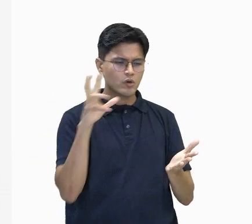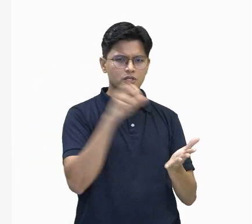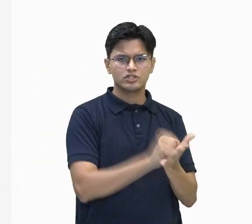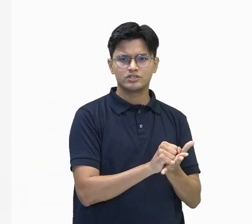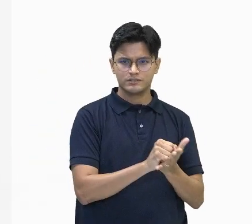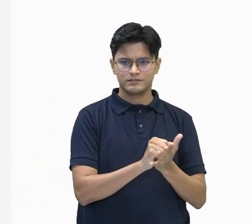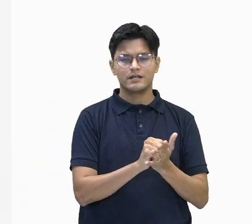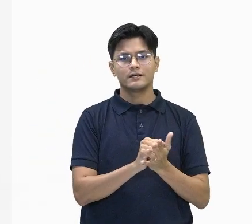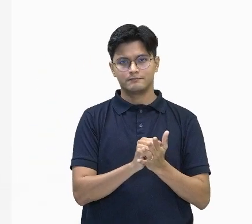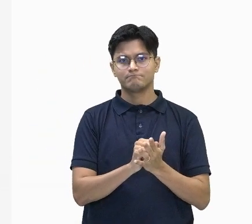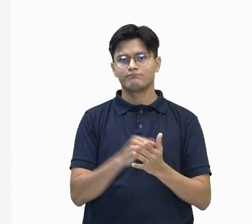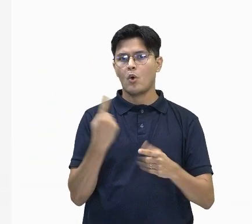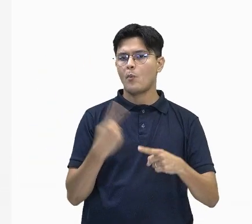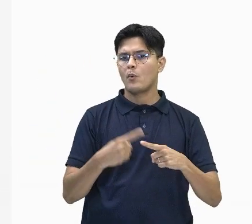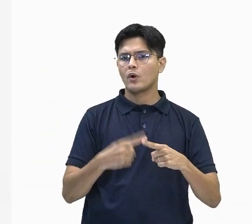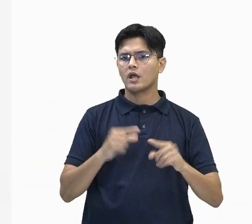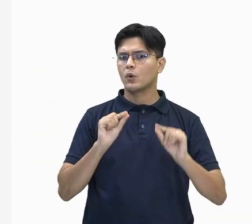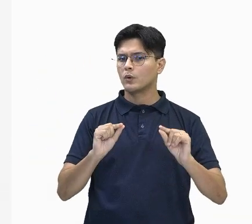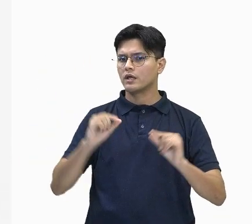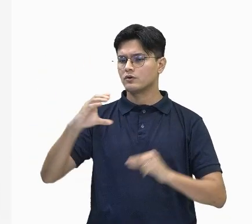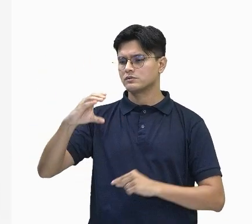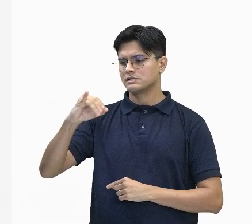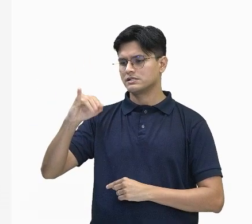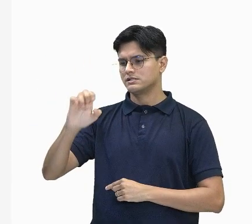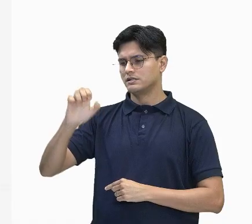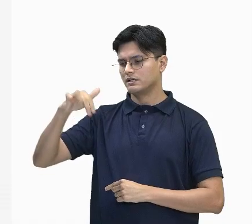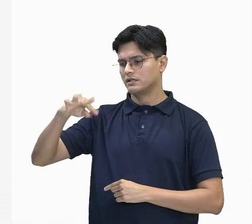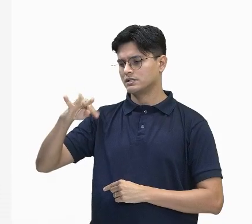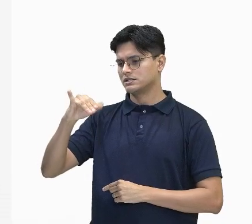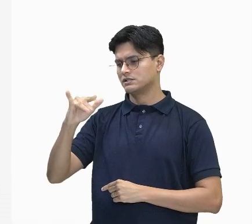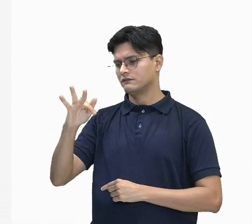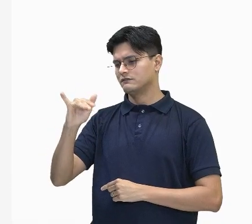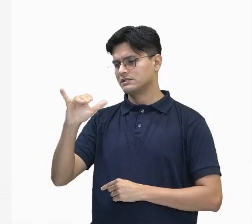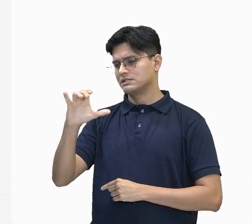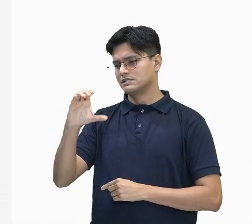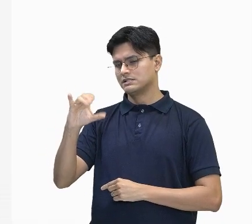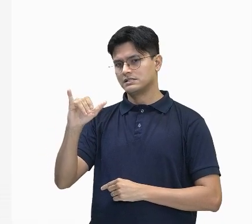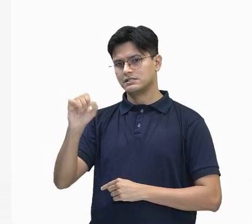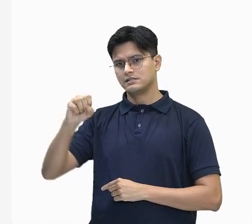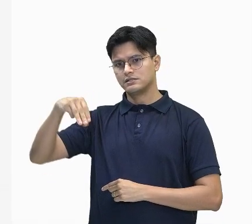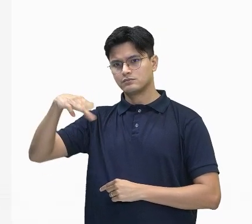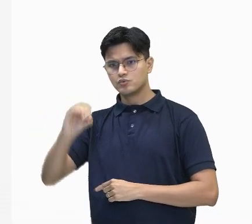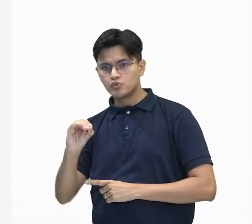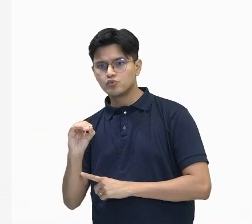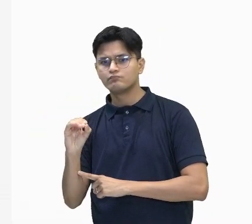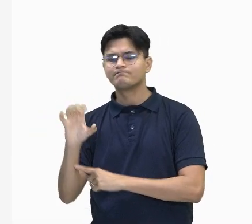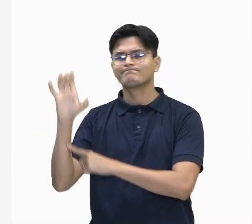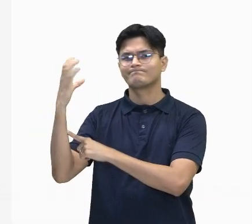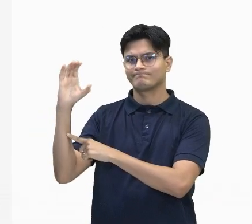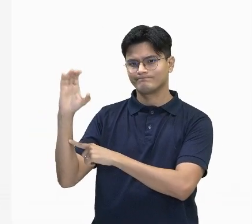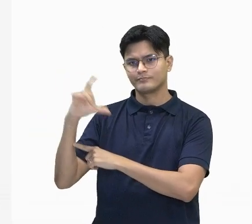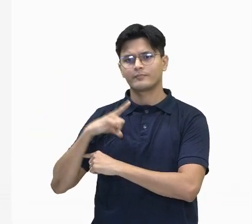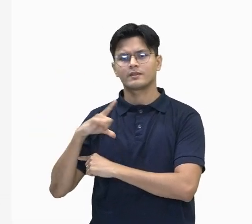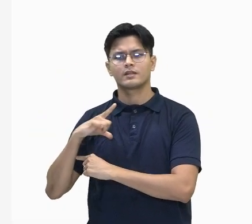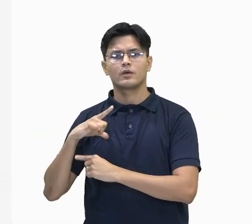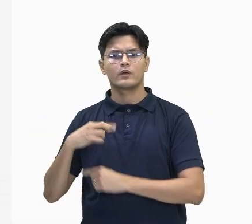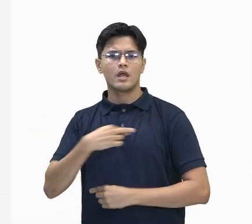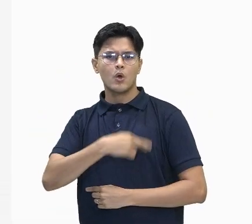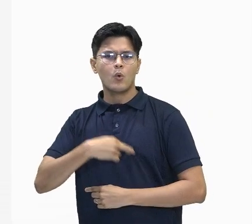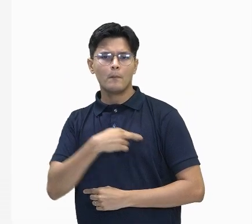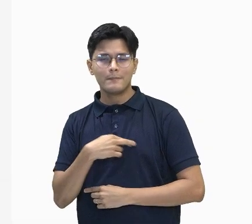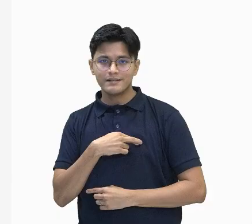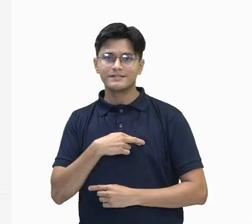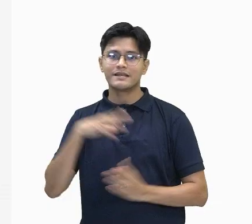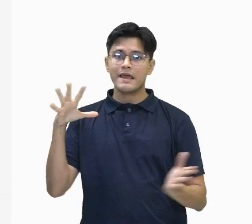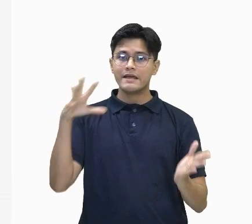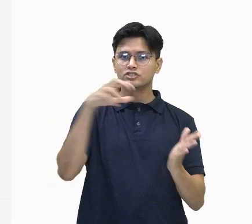romances ali que mostrassem, que fosse um registro fiel do que se passa na realidade, como o ser